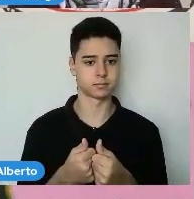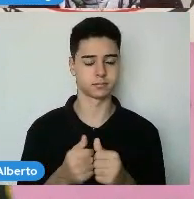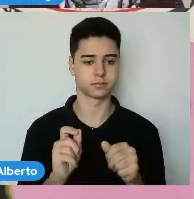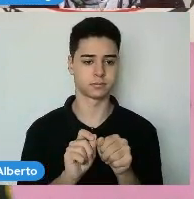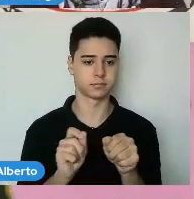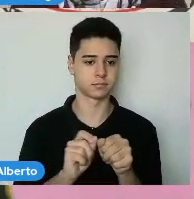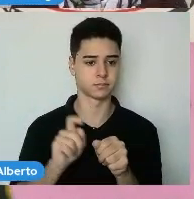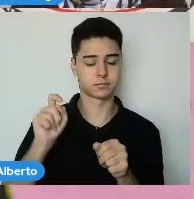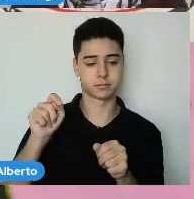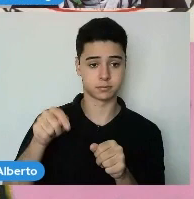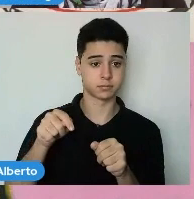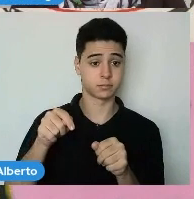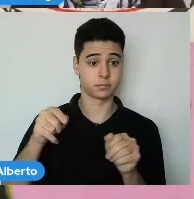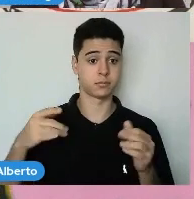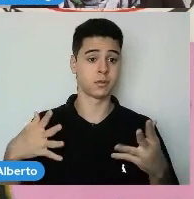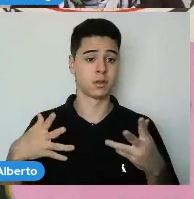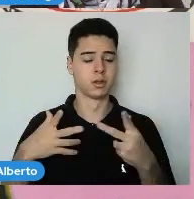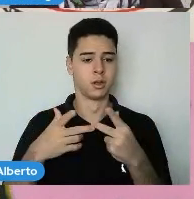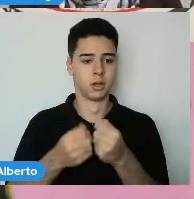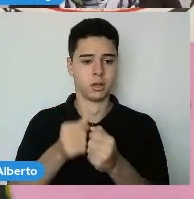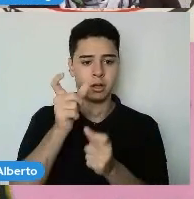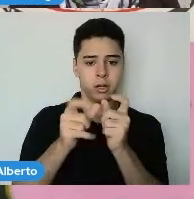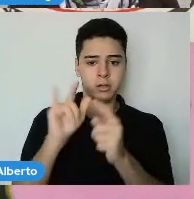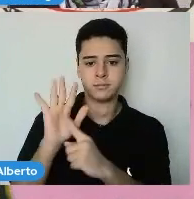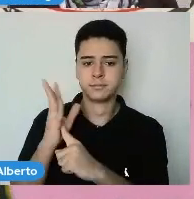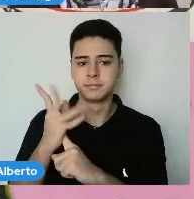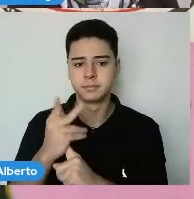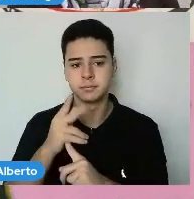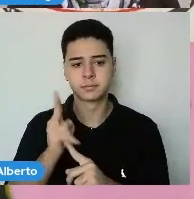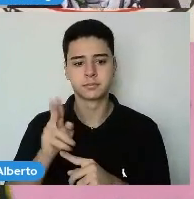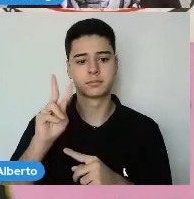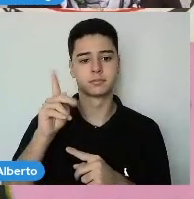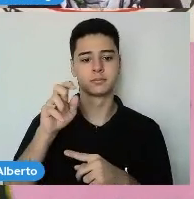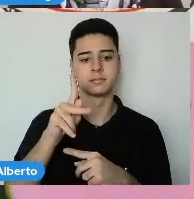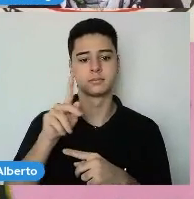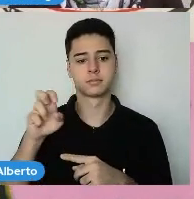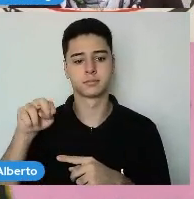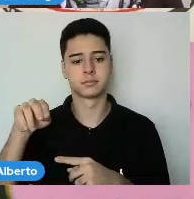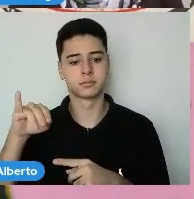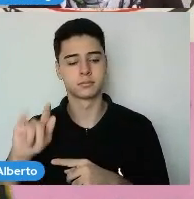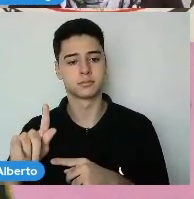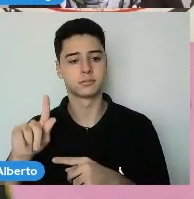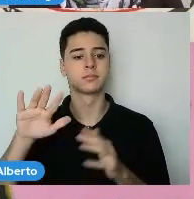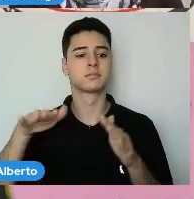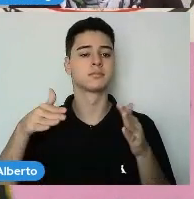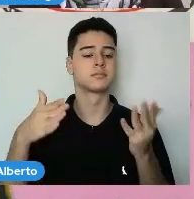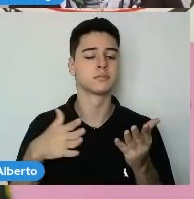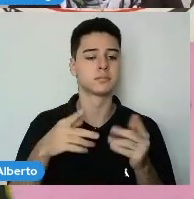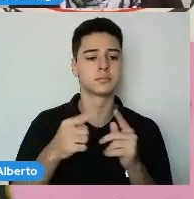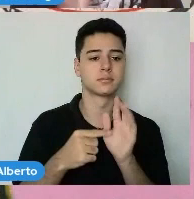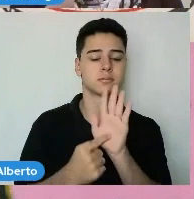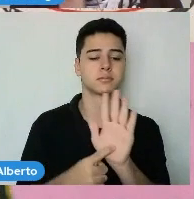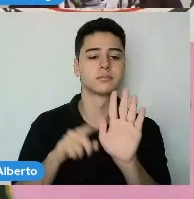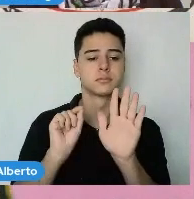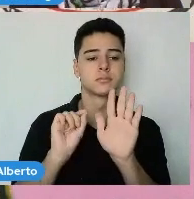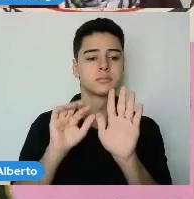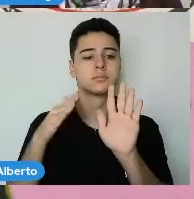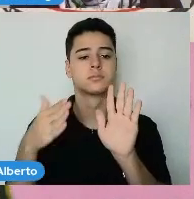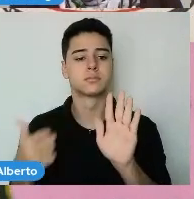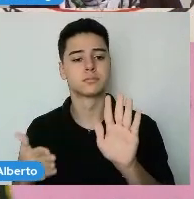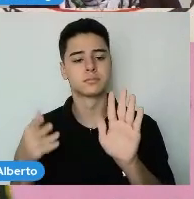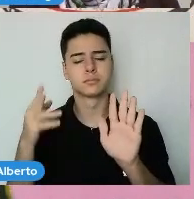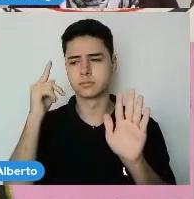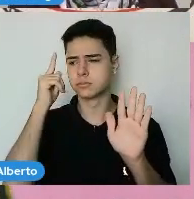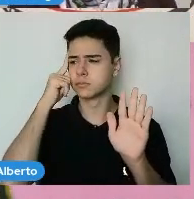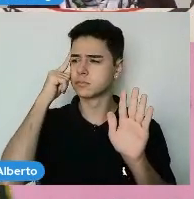atuando como elemento ativo do happening, está propondo aí uma reflexão